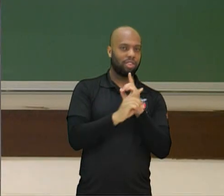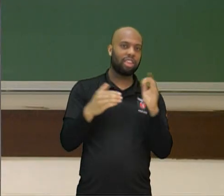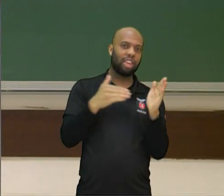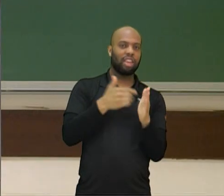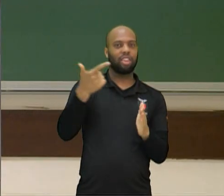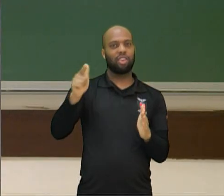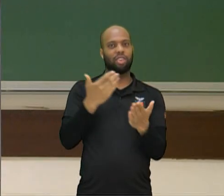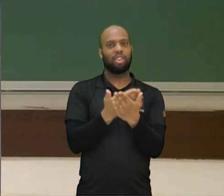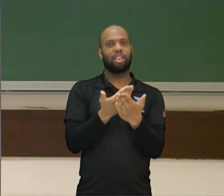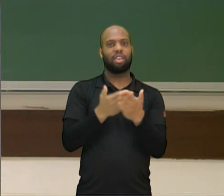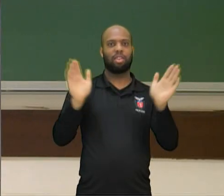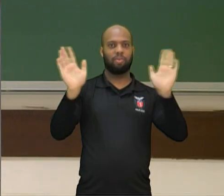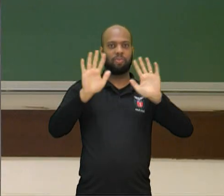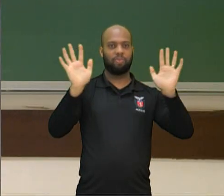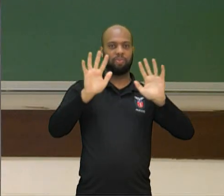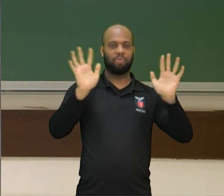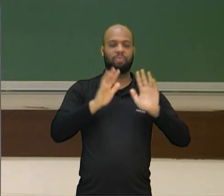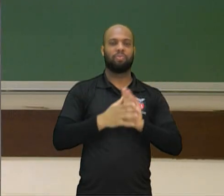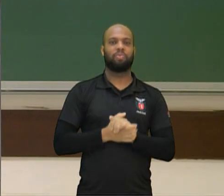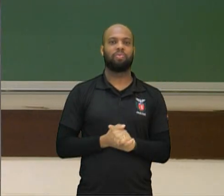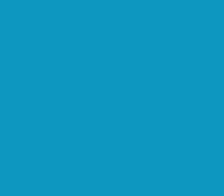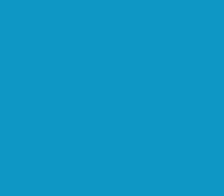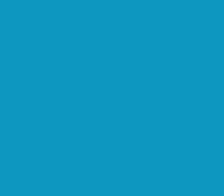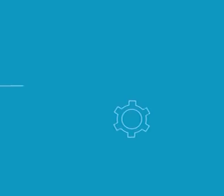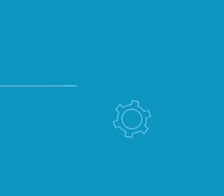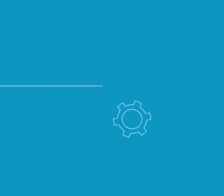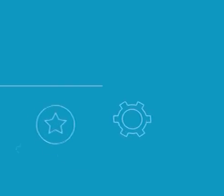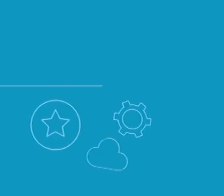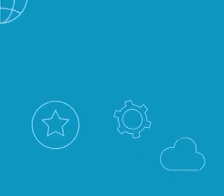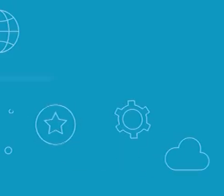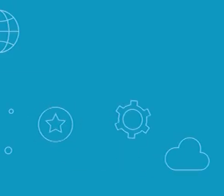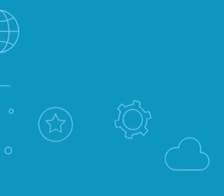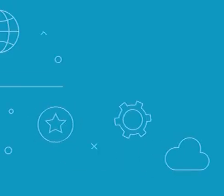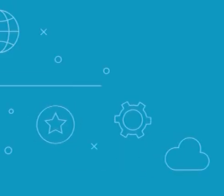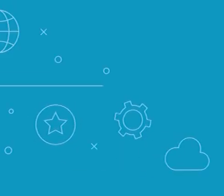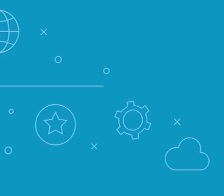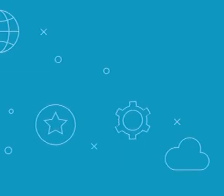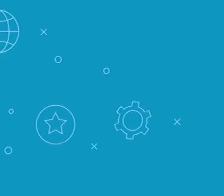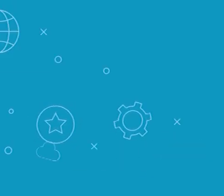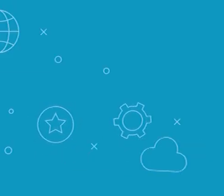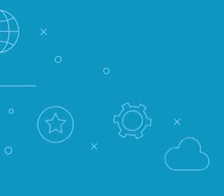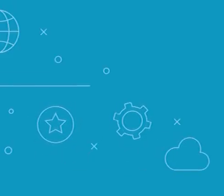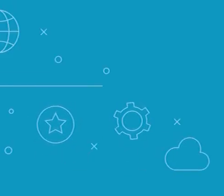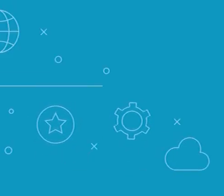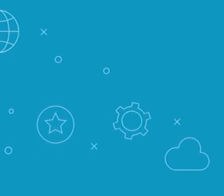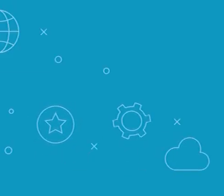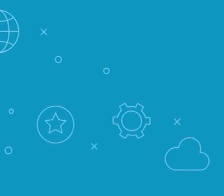pessoal!